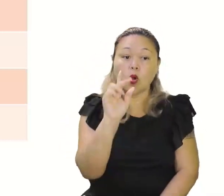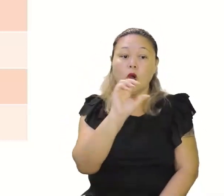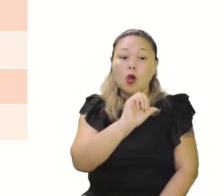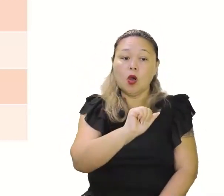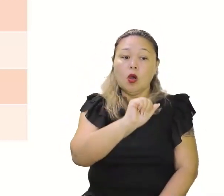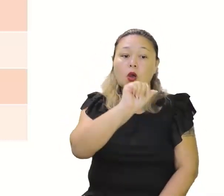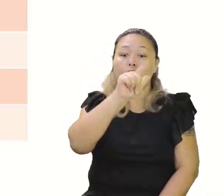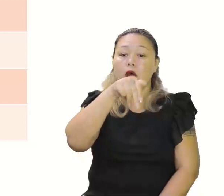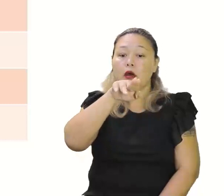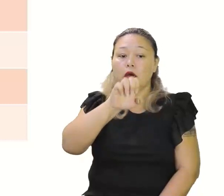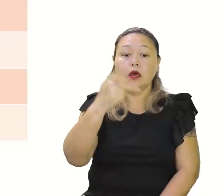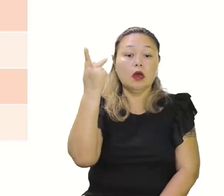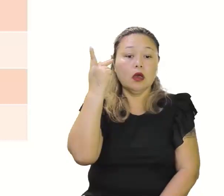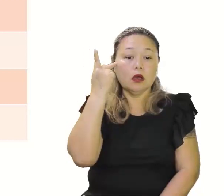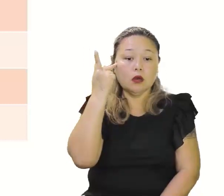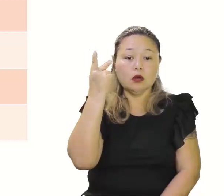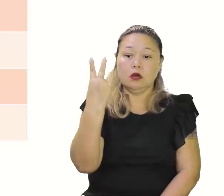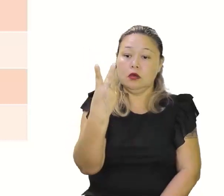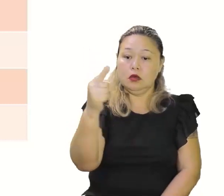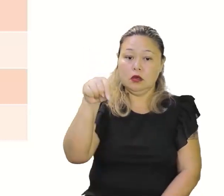ele tem uma medida de